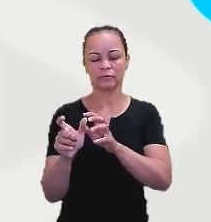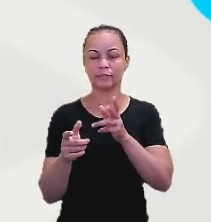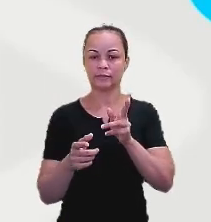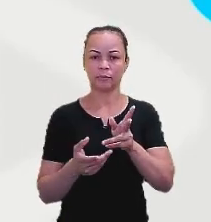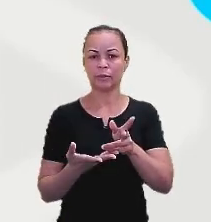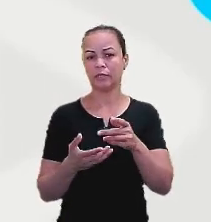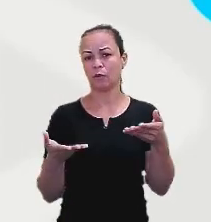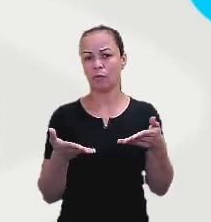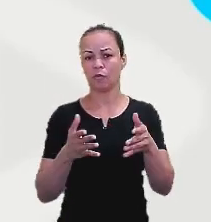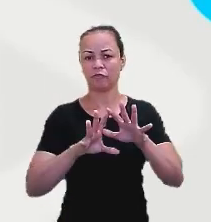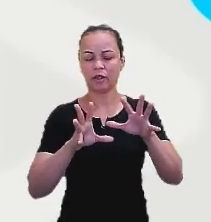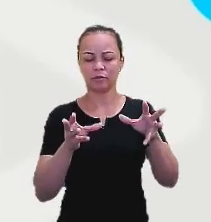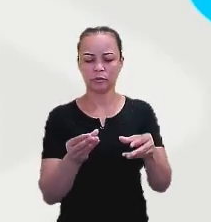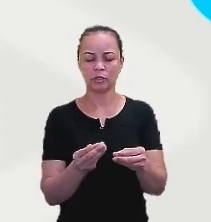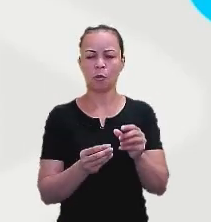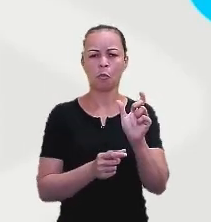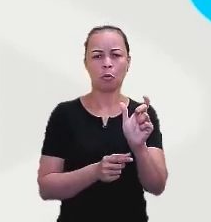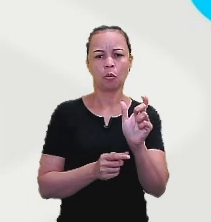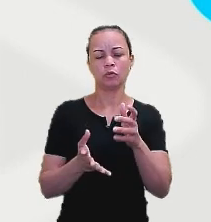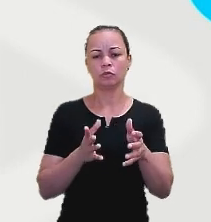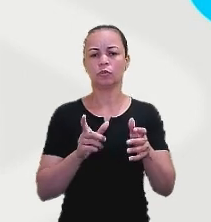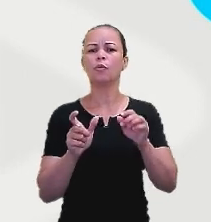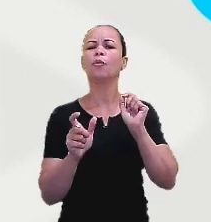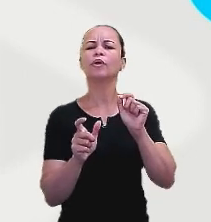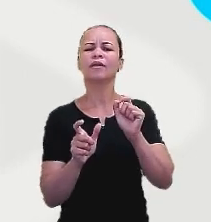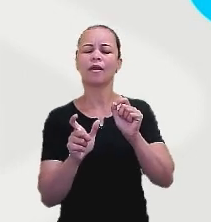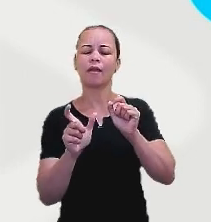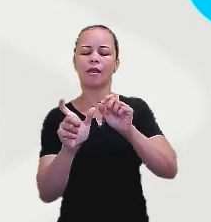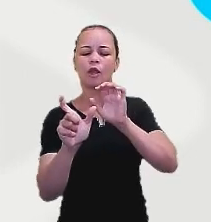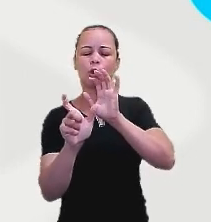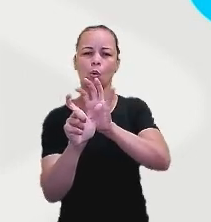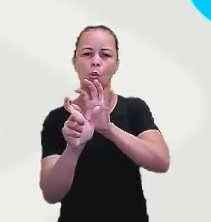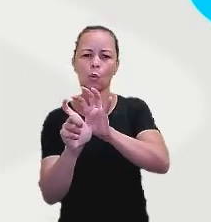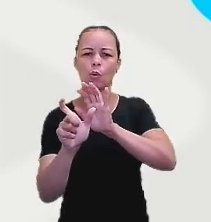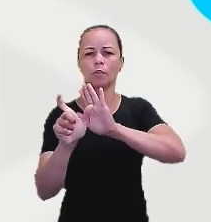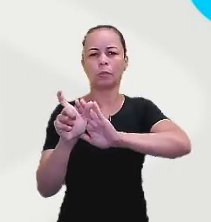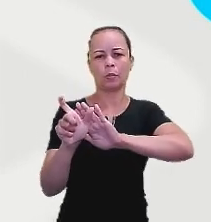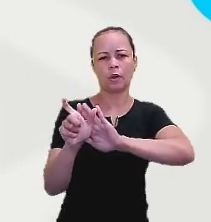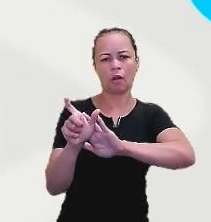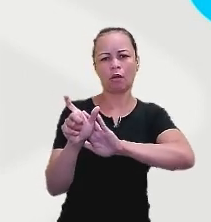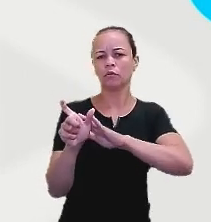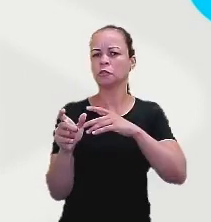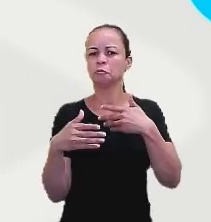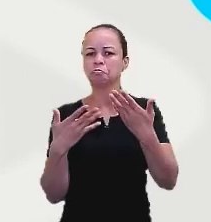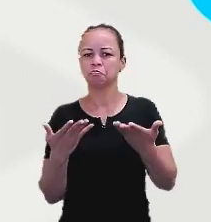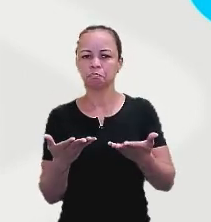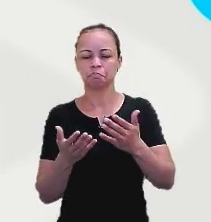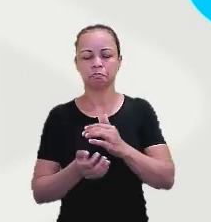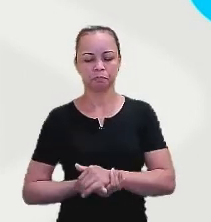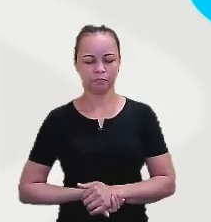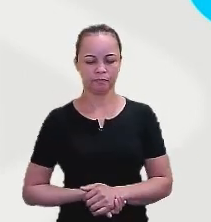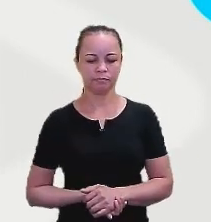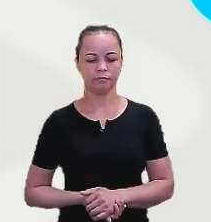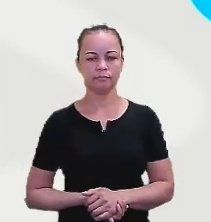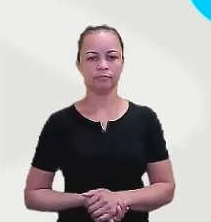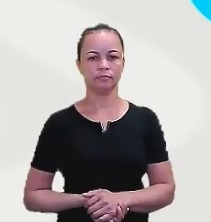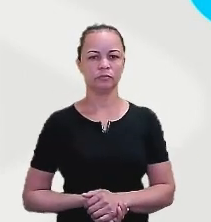revisar um pouquinho. O que é mesmo conotação e denotação em um texto?